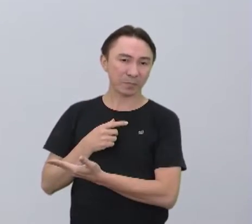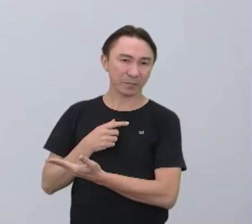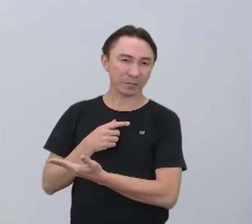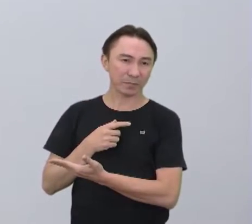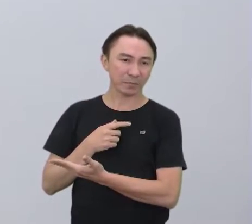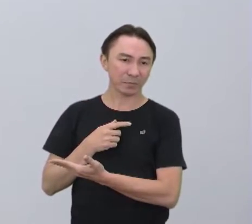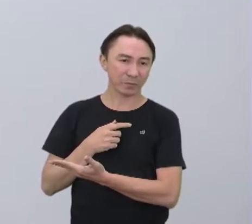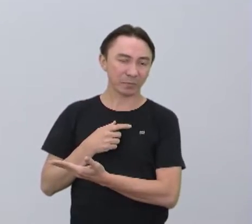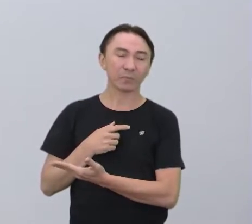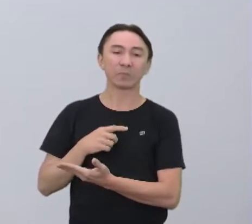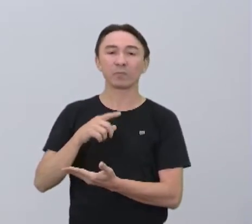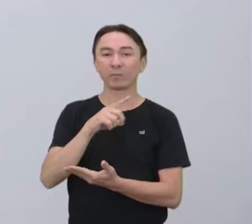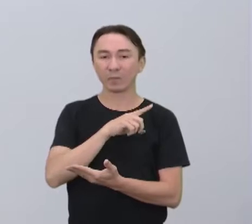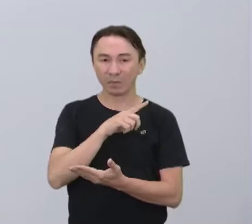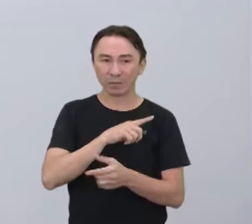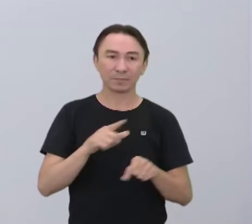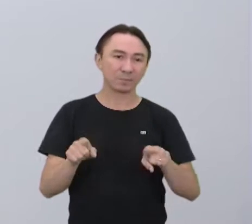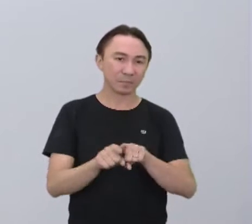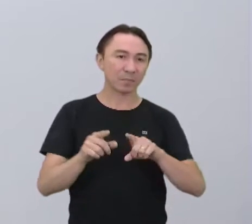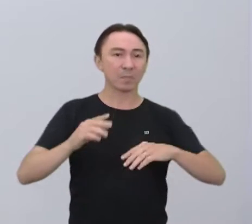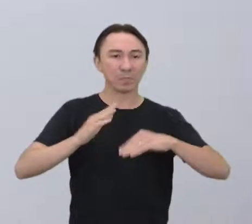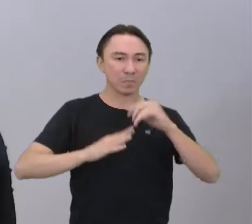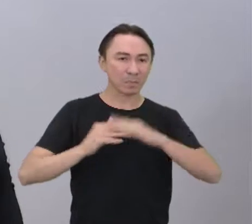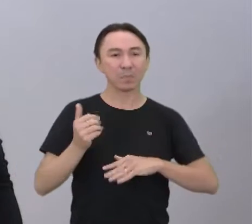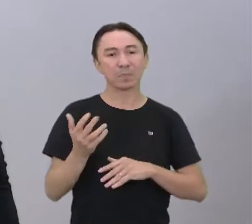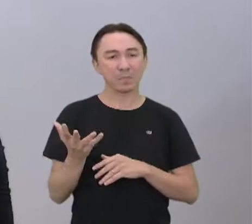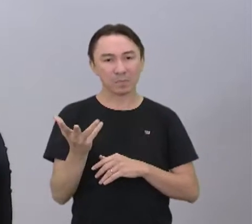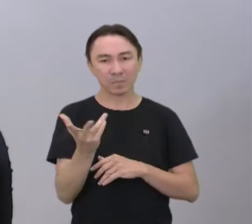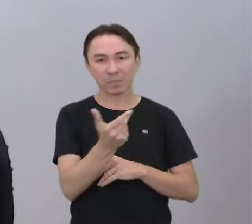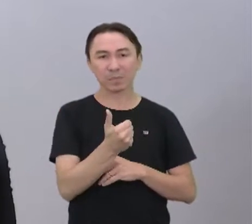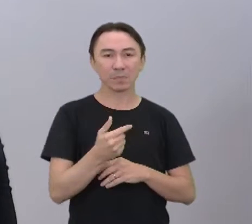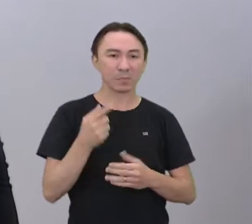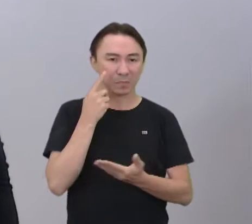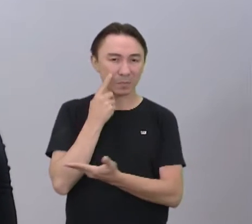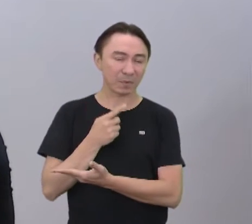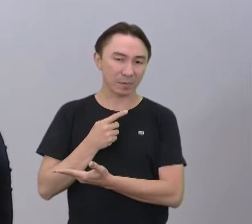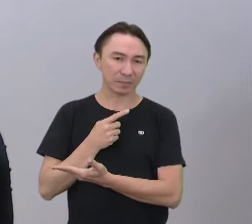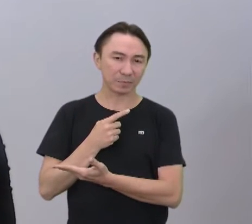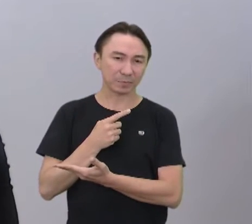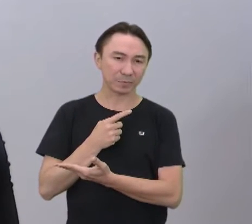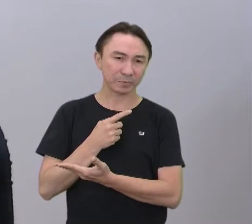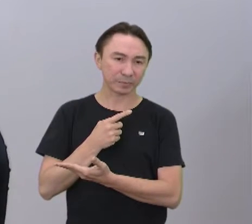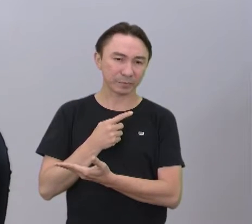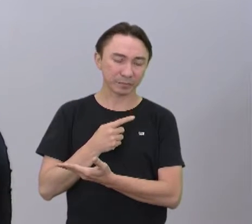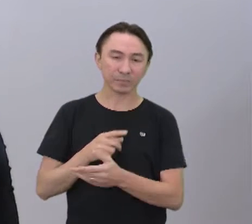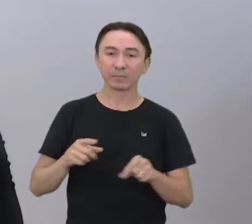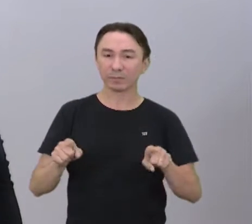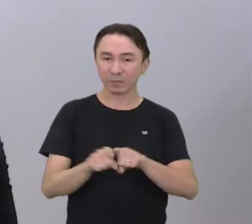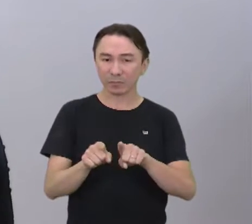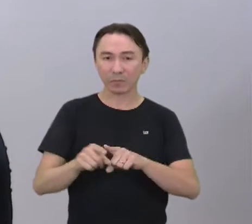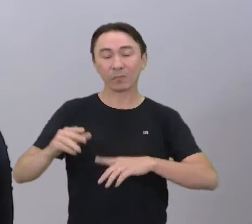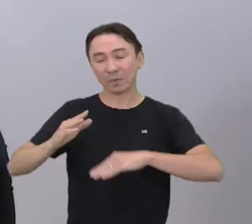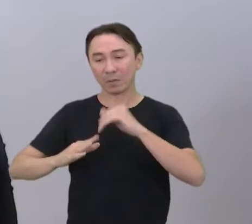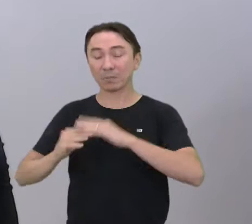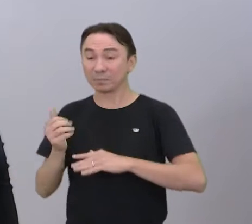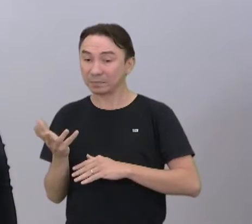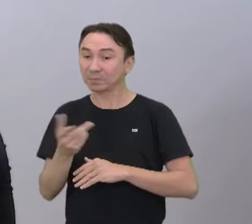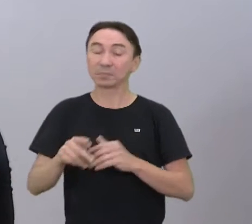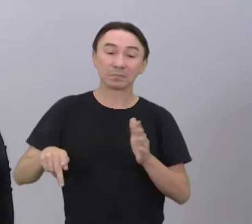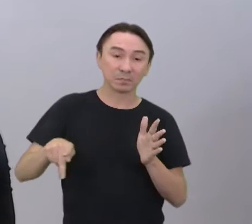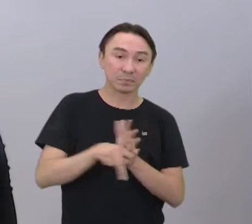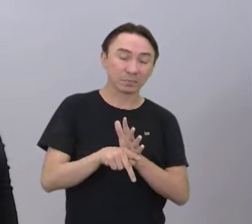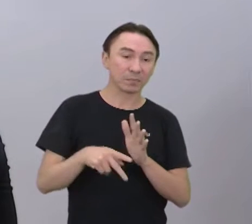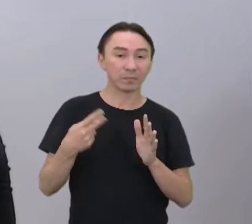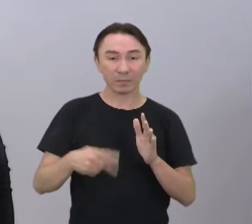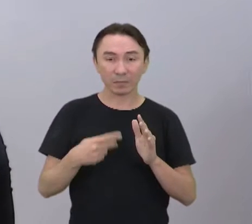o resumo do componente, as habilidades dos eixos estruturantes, né? E também as nossas habilidades específicas, né, das ciências